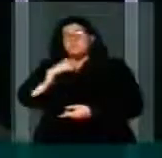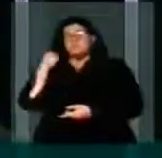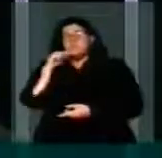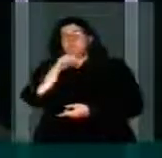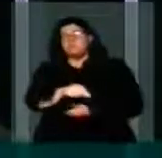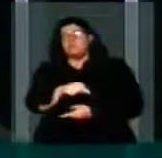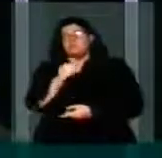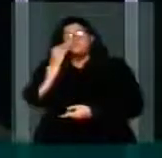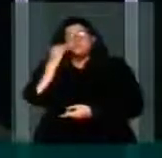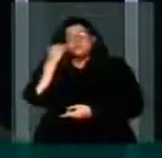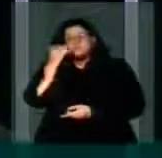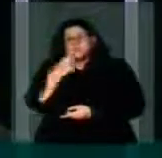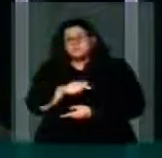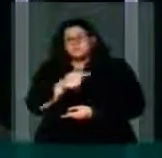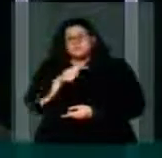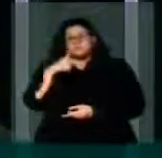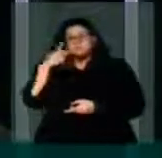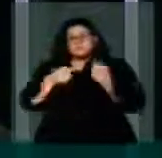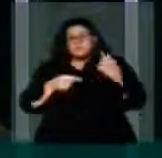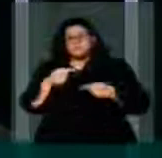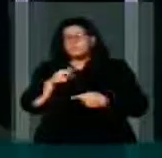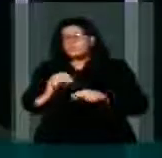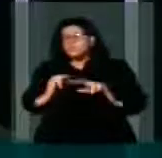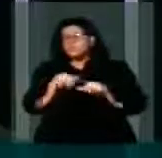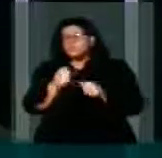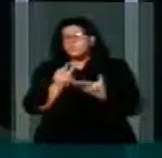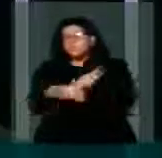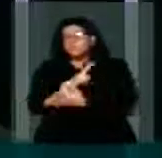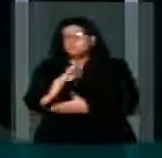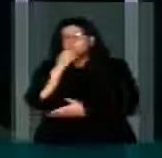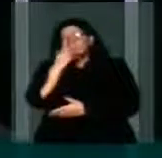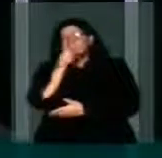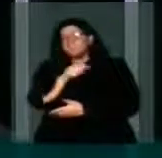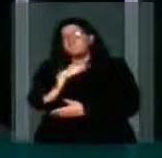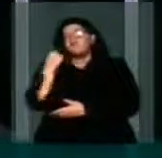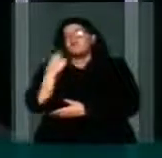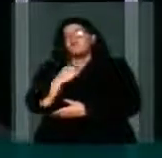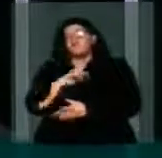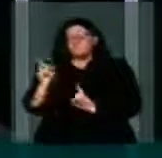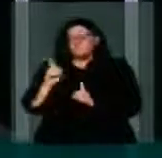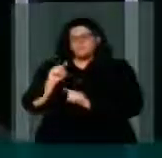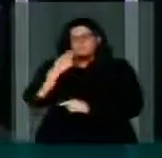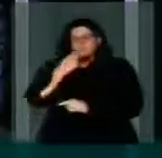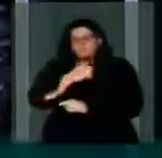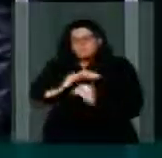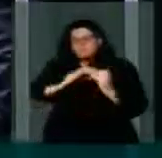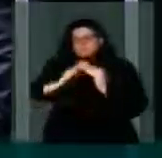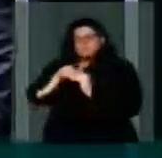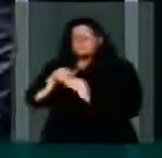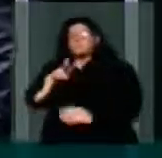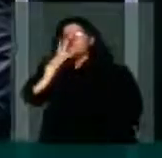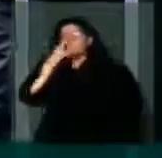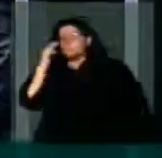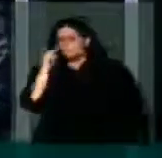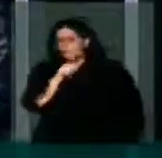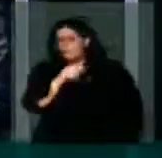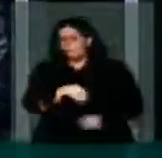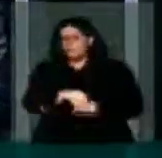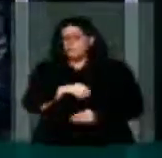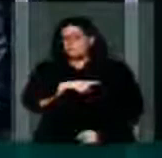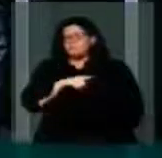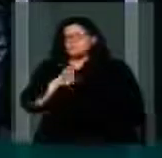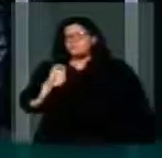dentro. Eu dizia: eu acho que você está equivocado. Eu creio que naquele parlamento tem muita gente boa, tem muita gente do